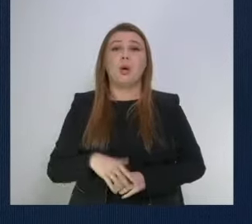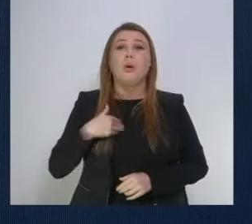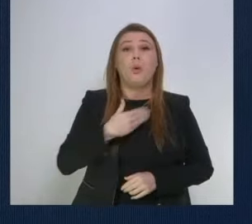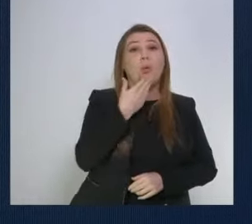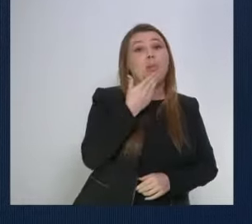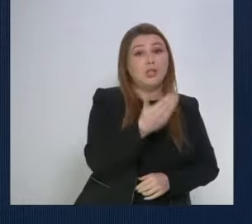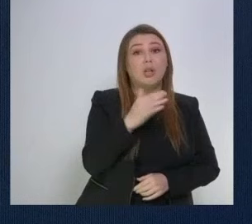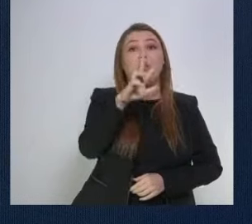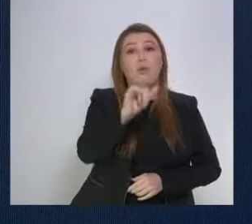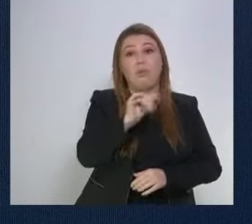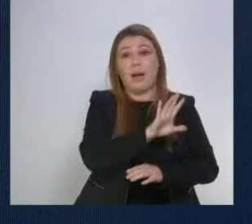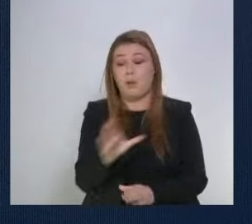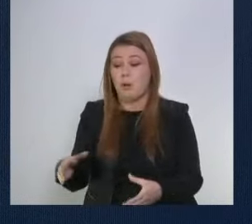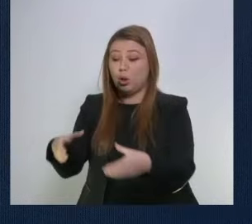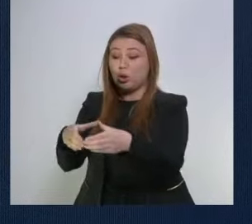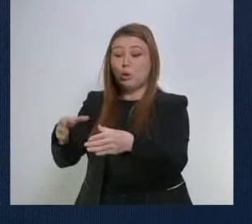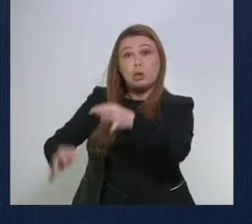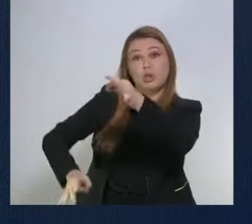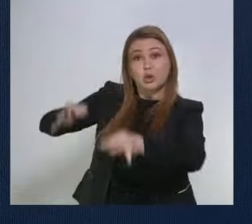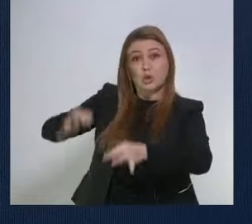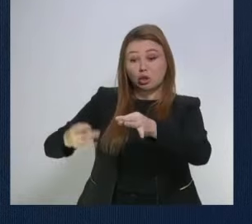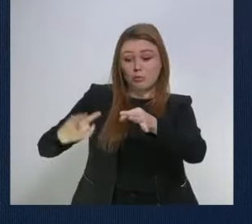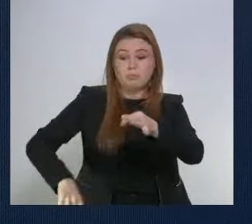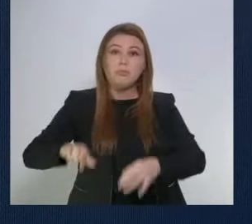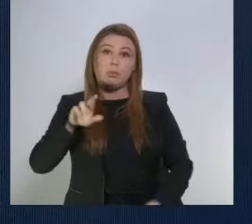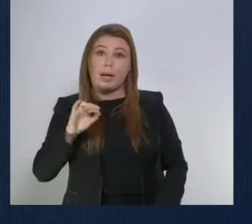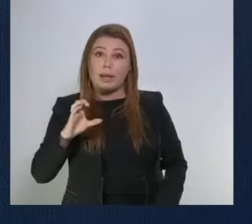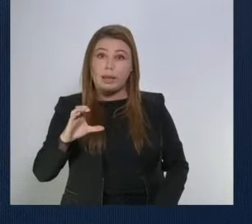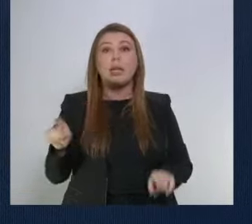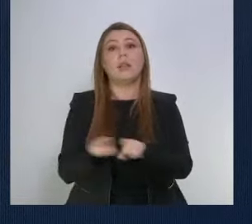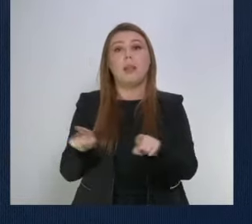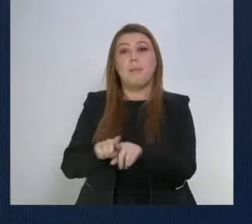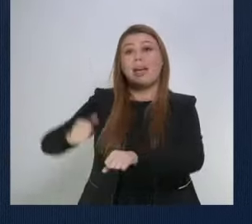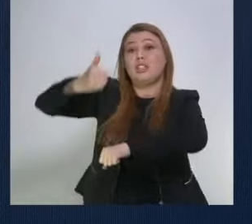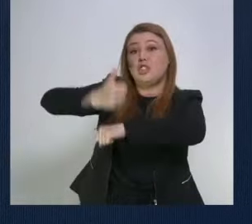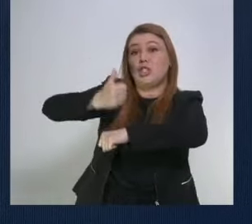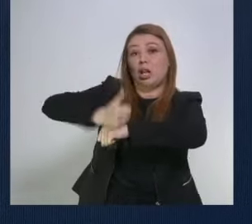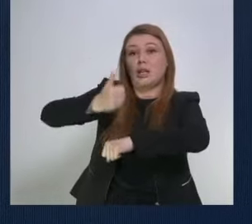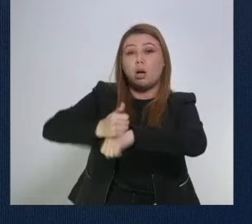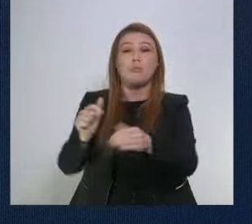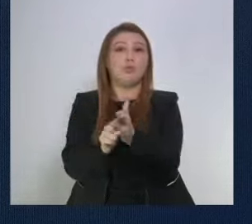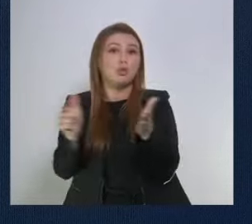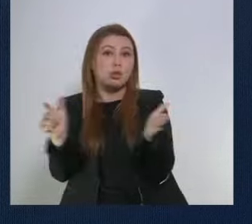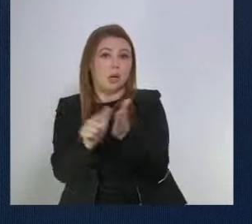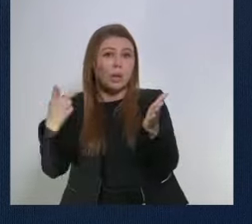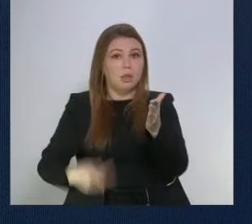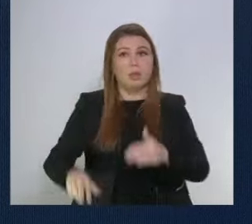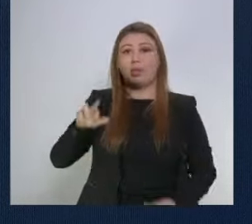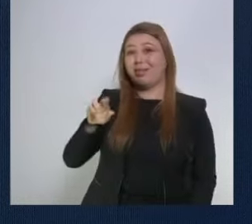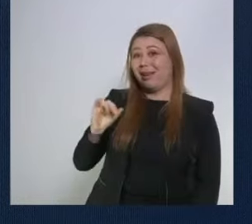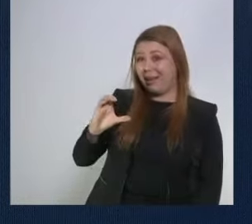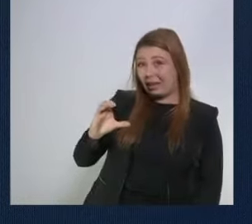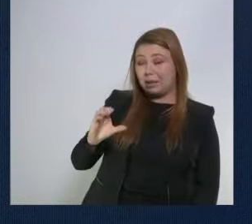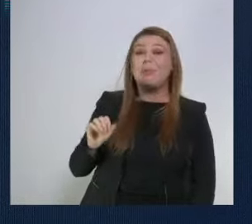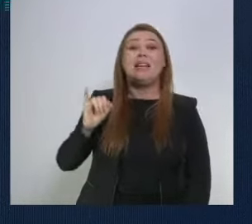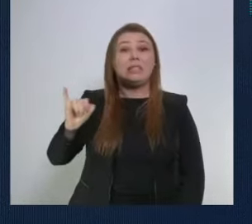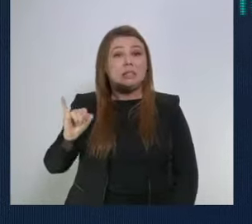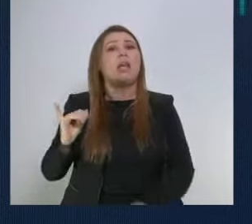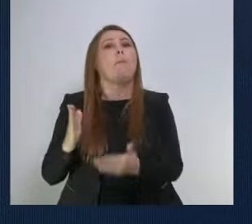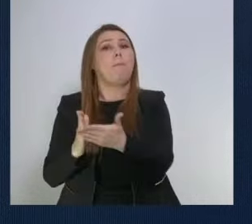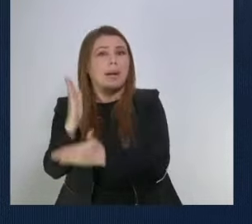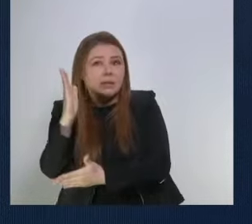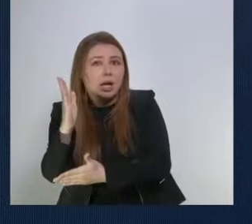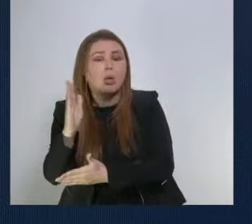e analisado pela equipe jurídica da emissora e também pela direção de jornalismo da RIC TV Record. Caso ele seja concedido,